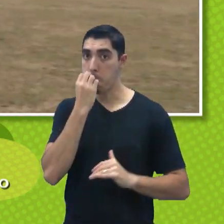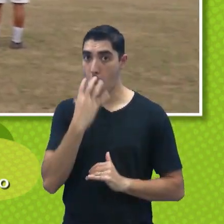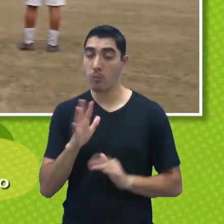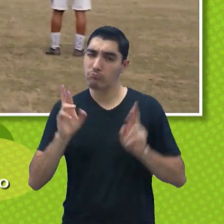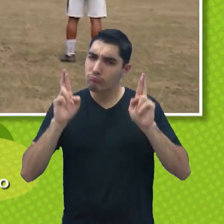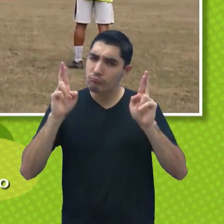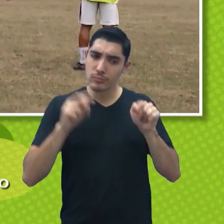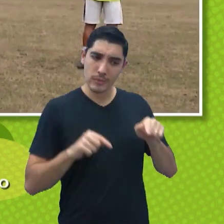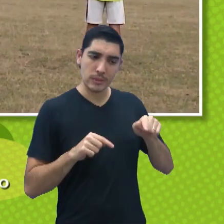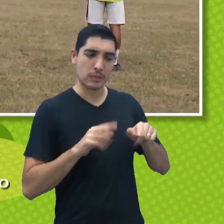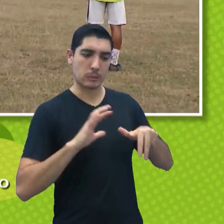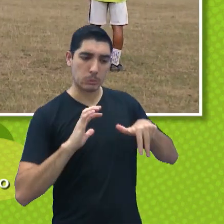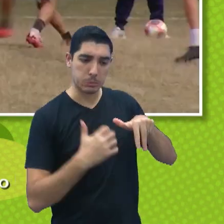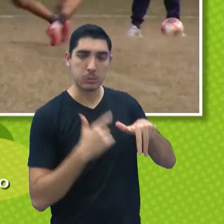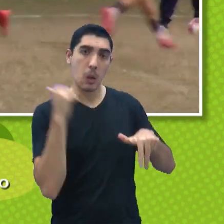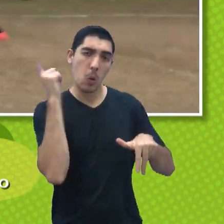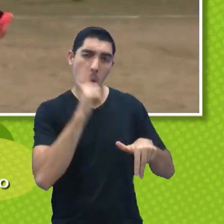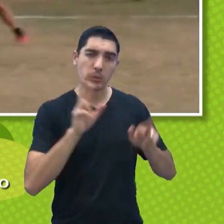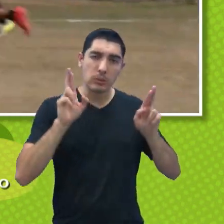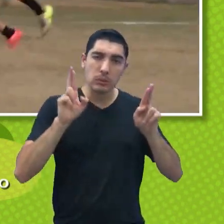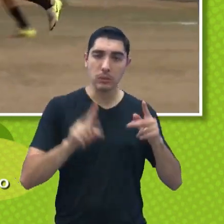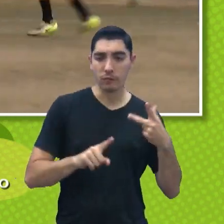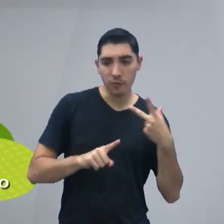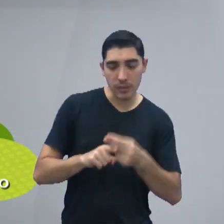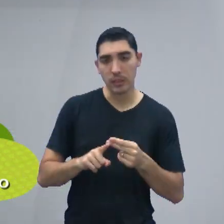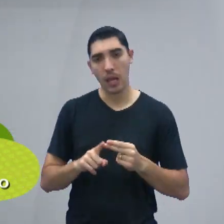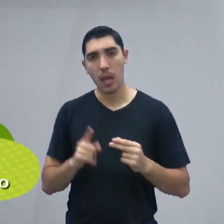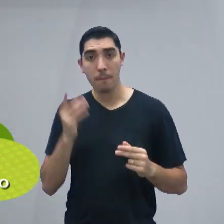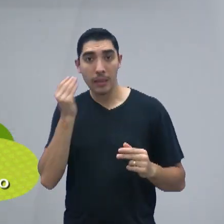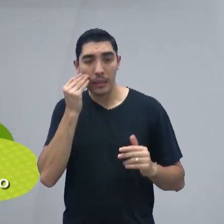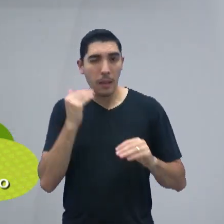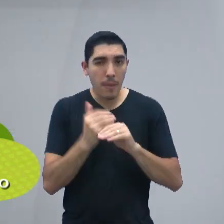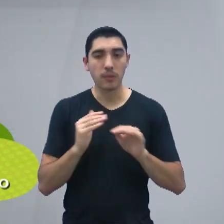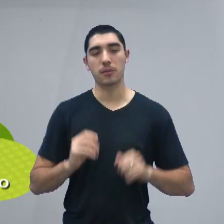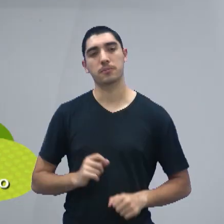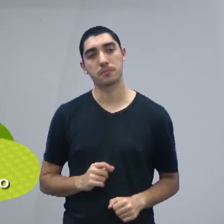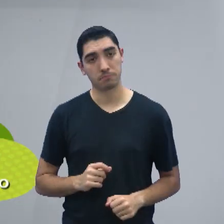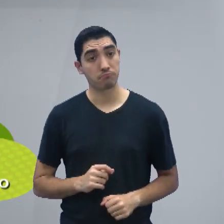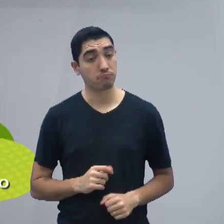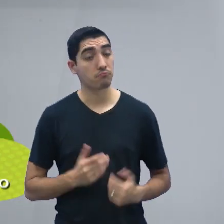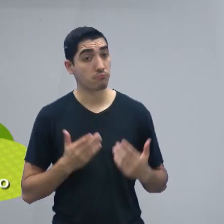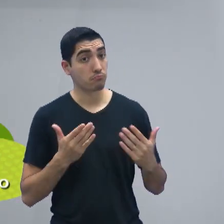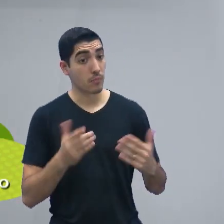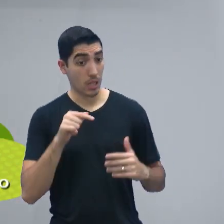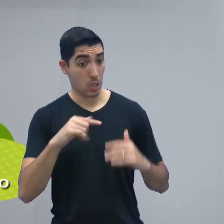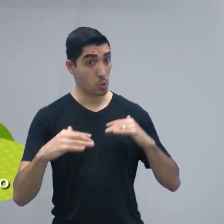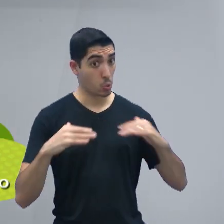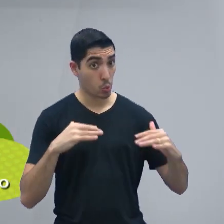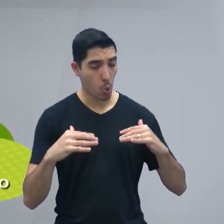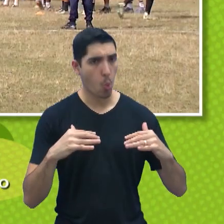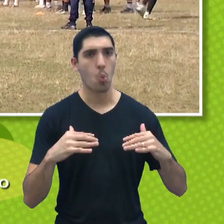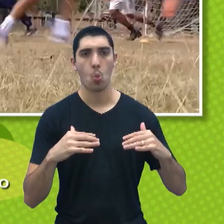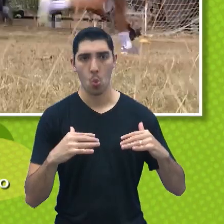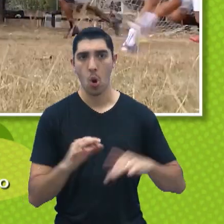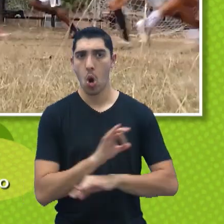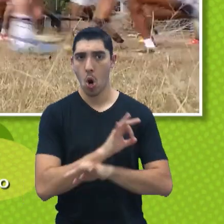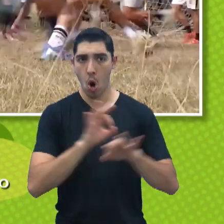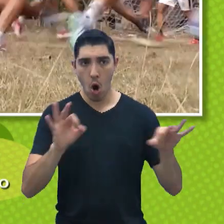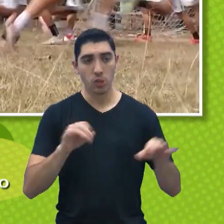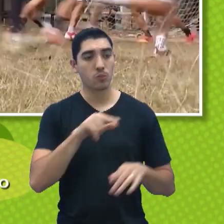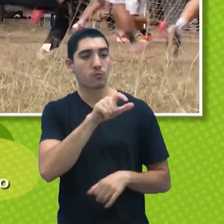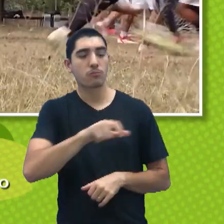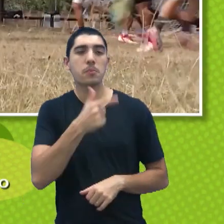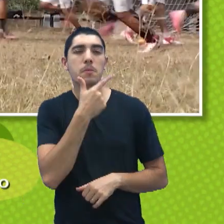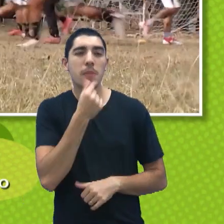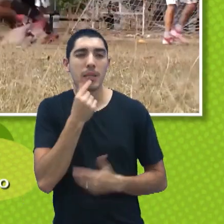se comporte bem e conquiste um bom resultado fora de casa. Vieira, um jogo realmente grande para os meninos do Atleta